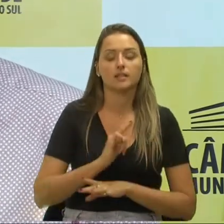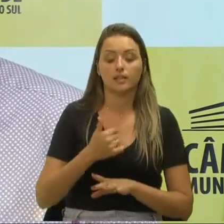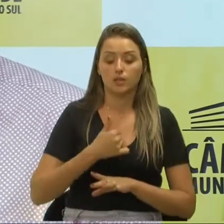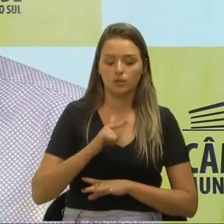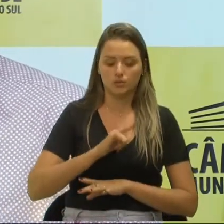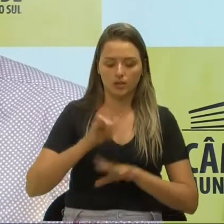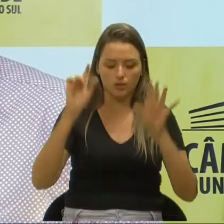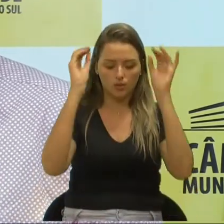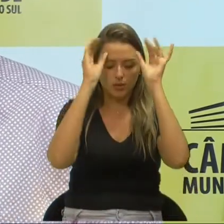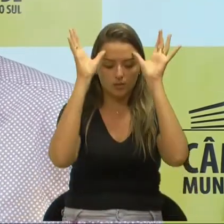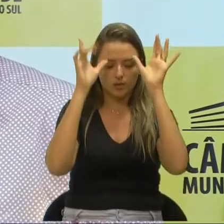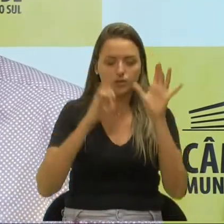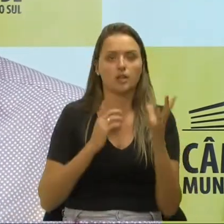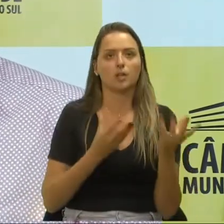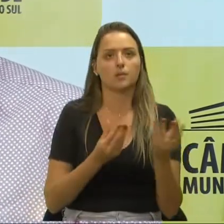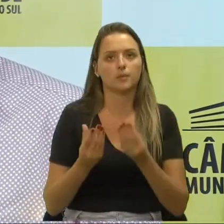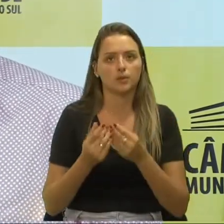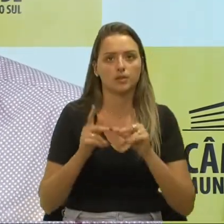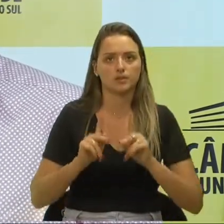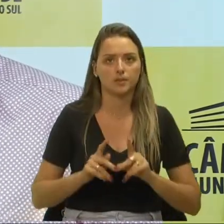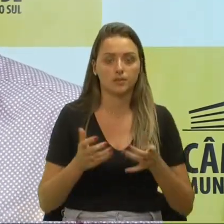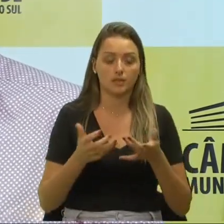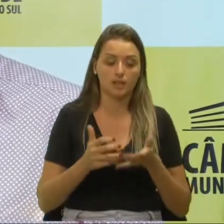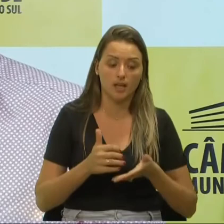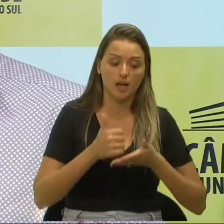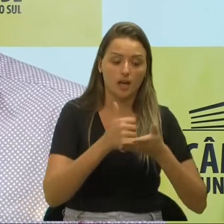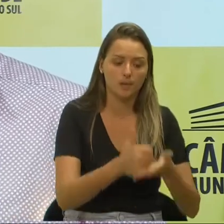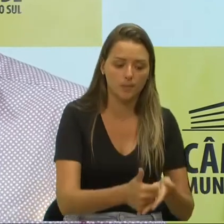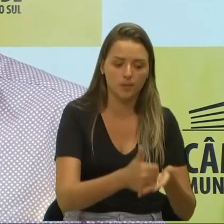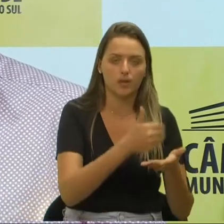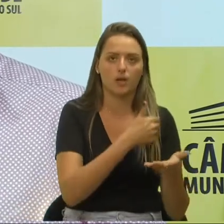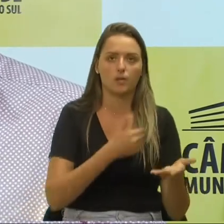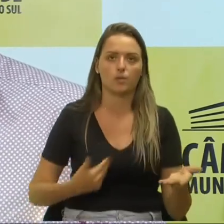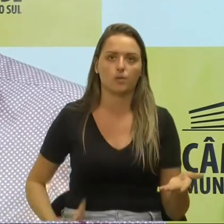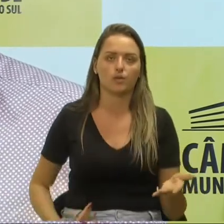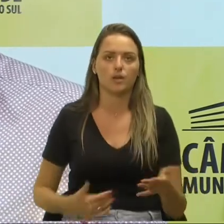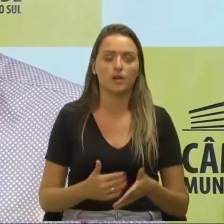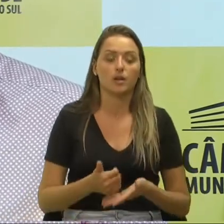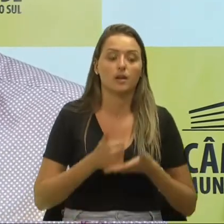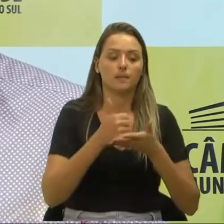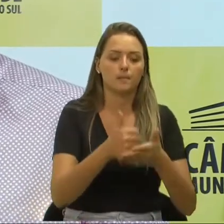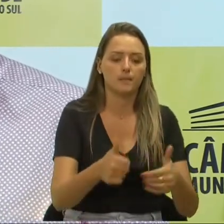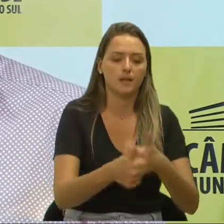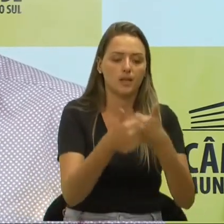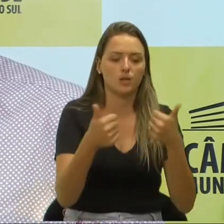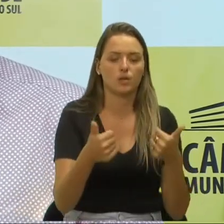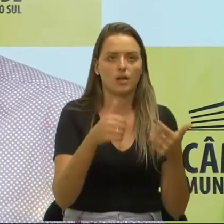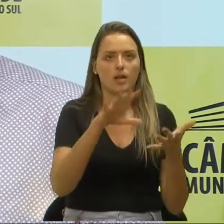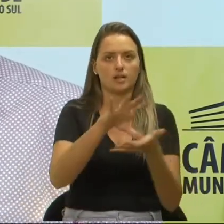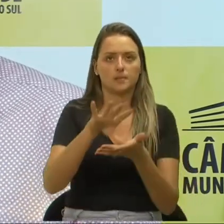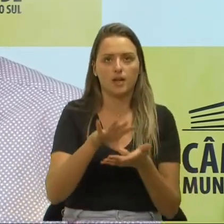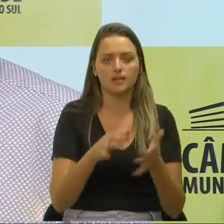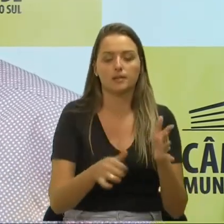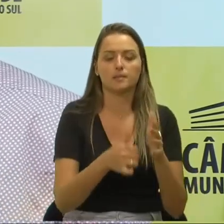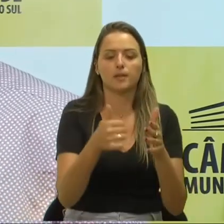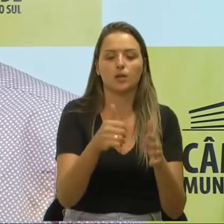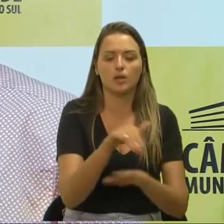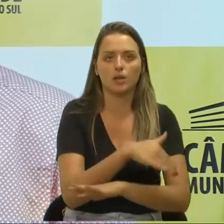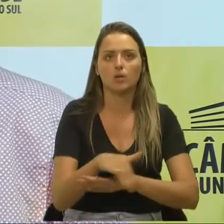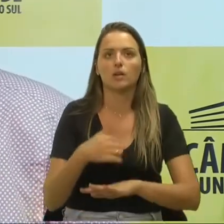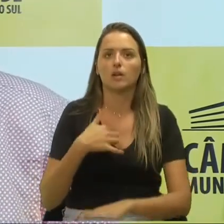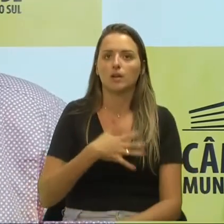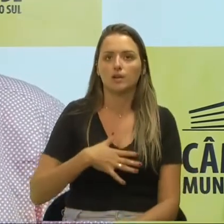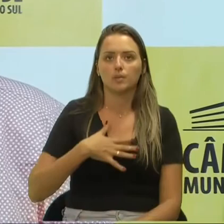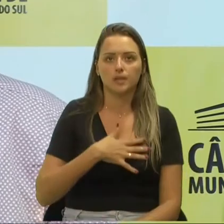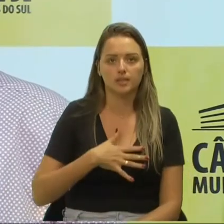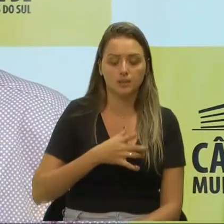conhecimento e tem muitas pessoas que querem contribuir para a melhoria dos nossos espaços públicos na nossa cidade. Então, estou muito satisfeito para